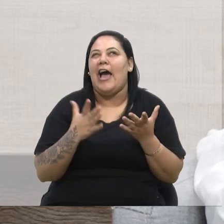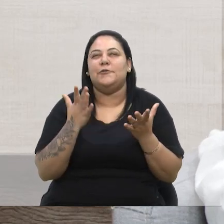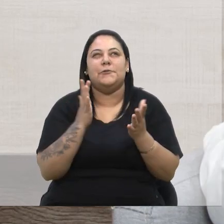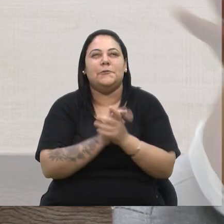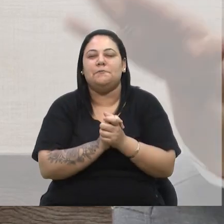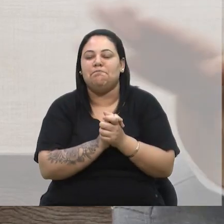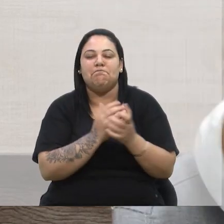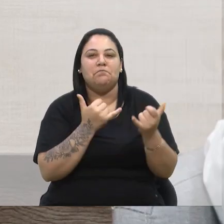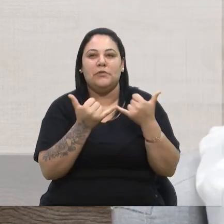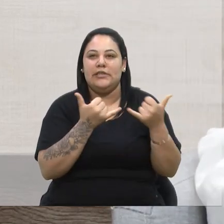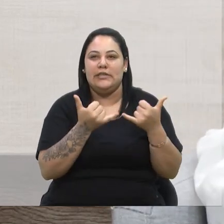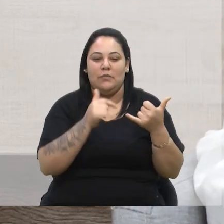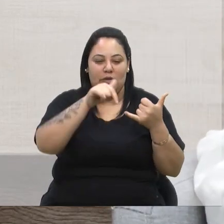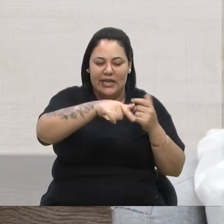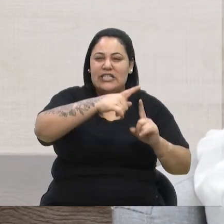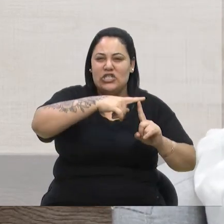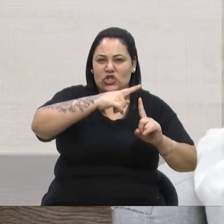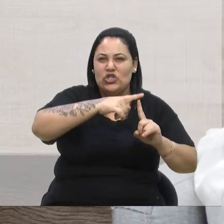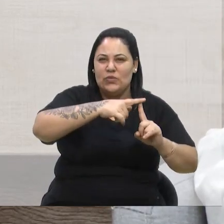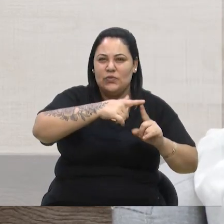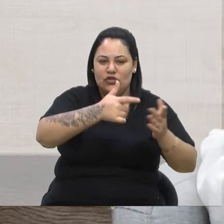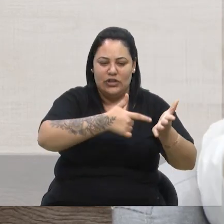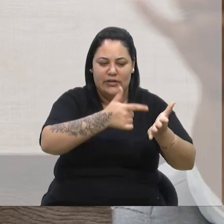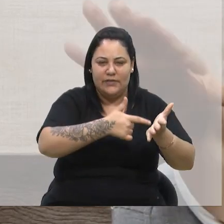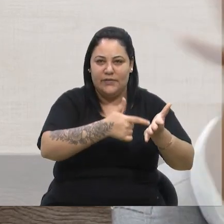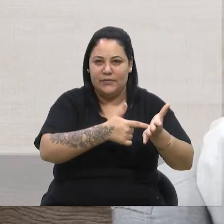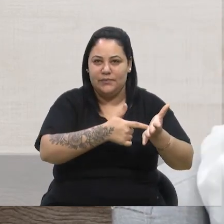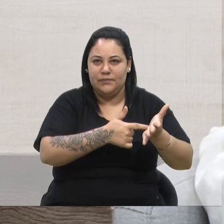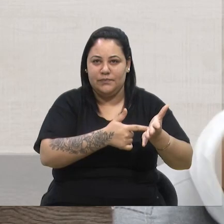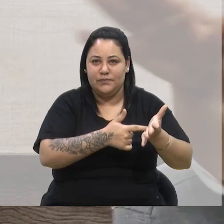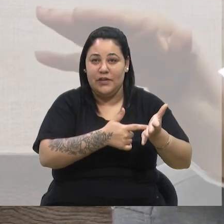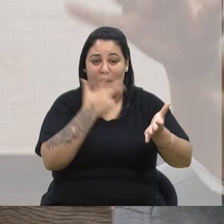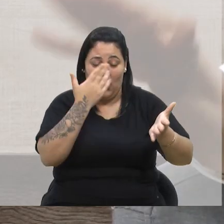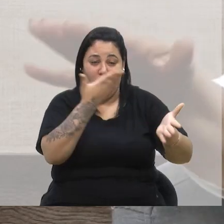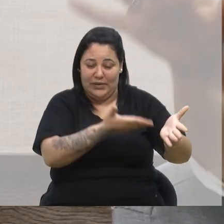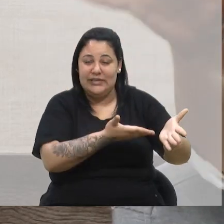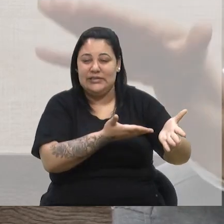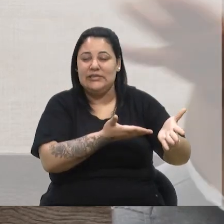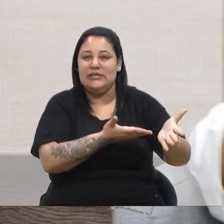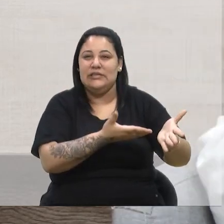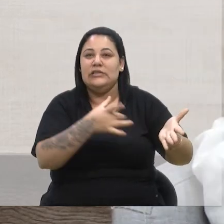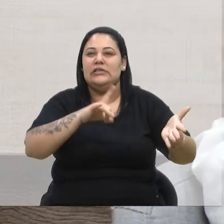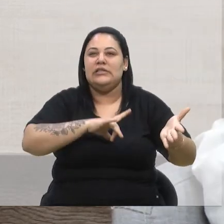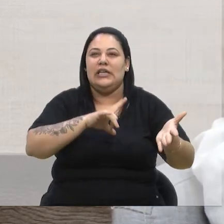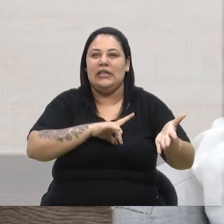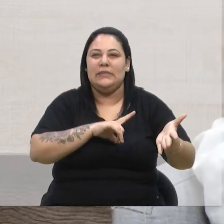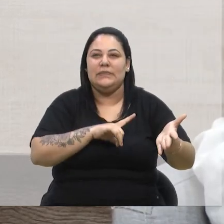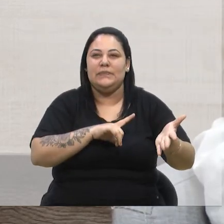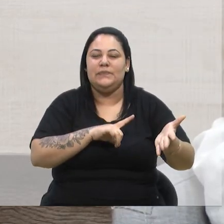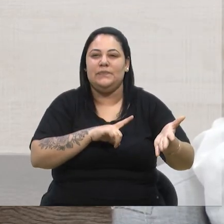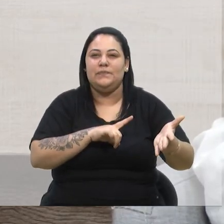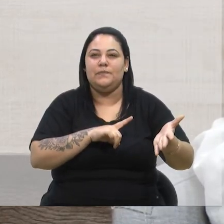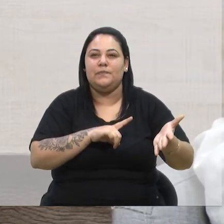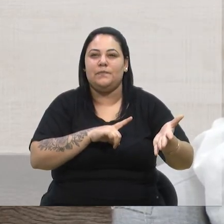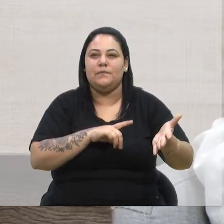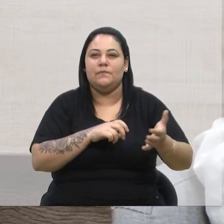tem vários. Por exemplo, nessa linha de como eu cresci, do Ops Cresci, né? Temos